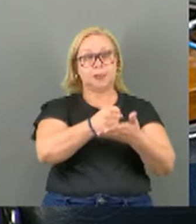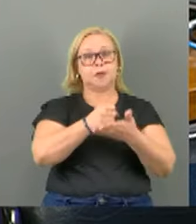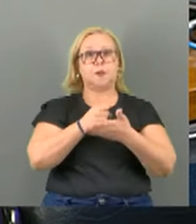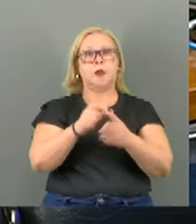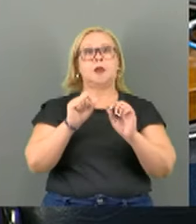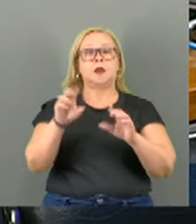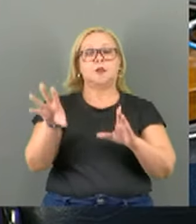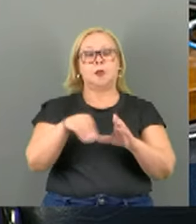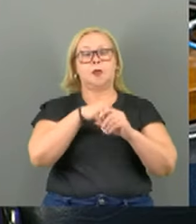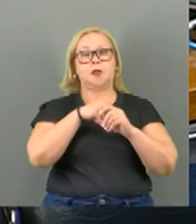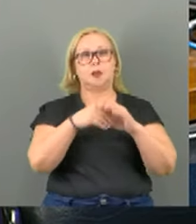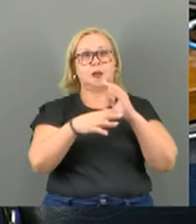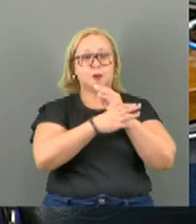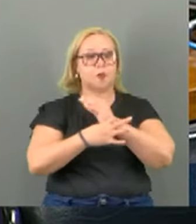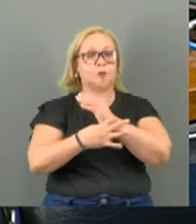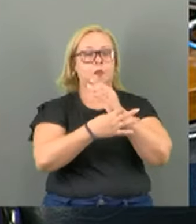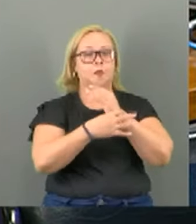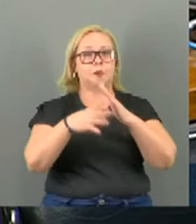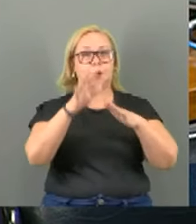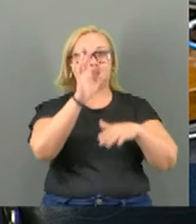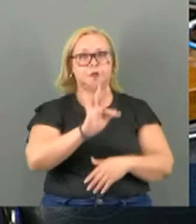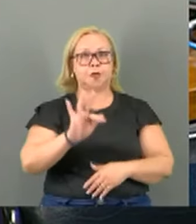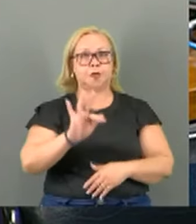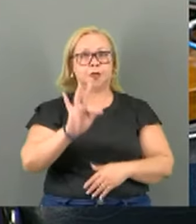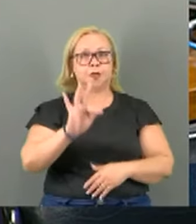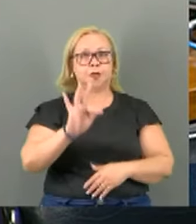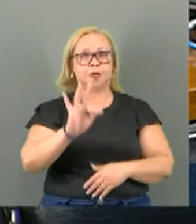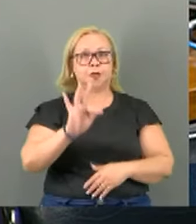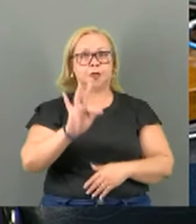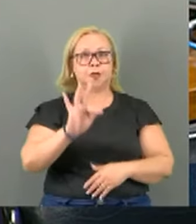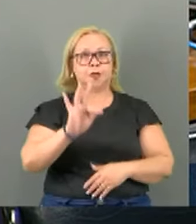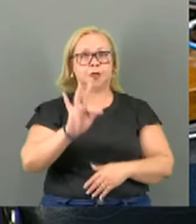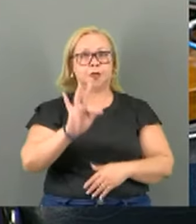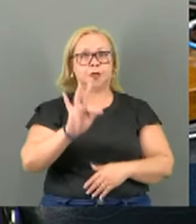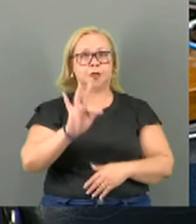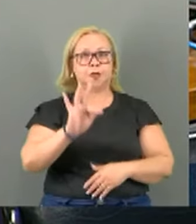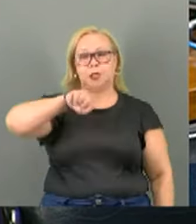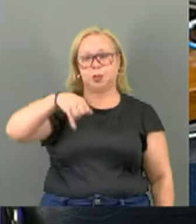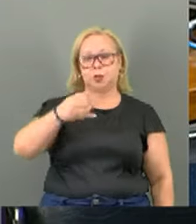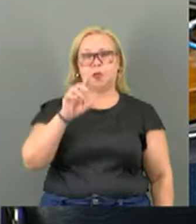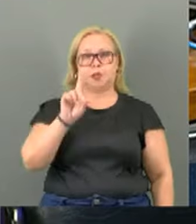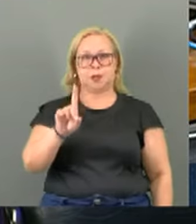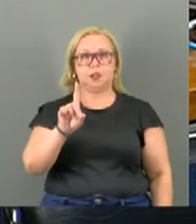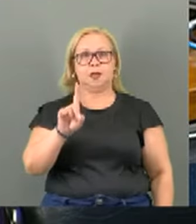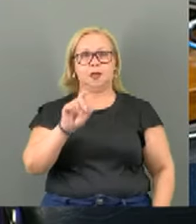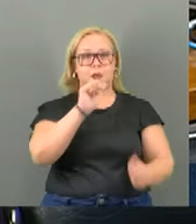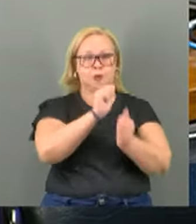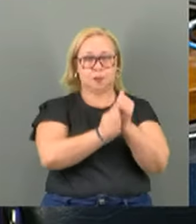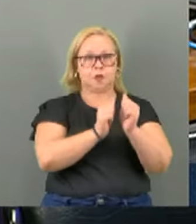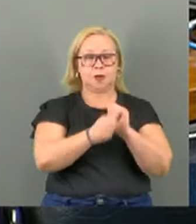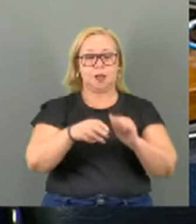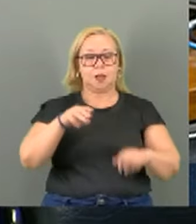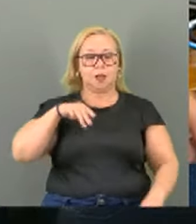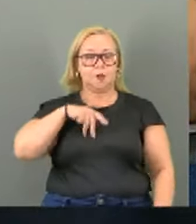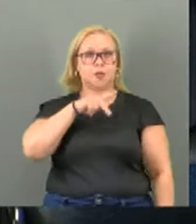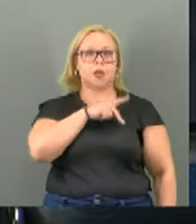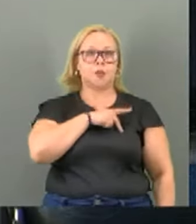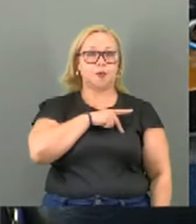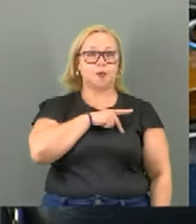o suporte às federações, ao STJD, Superior Tribunal de Justiça Desportiva, e ao Ministério Público nas